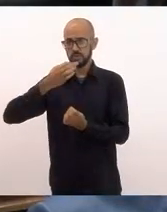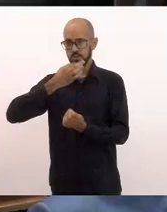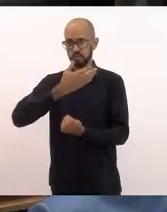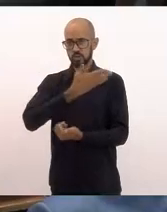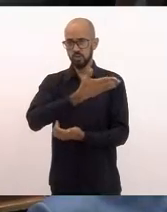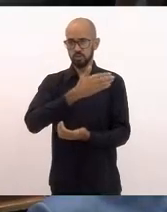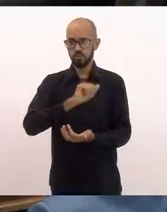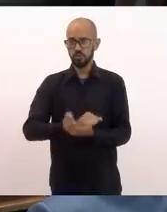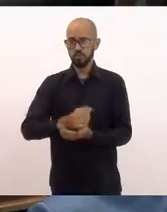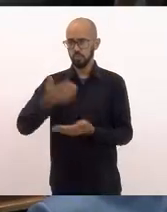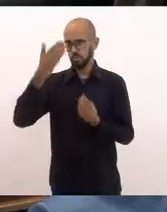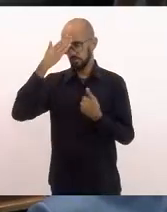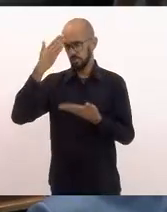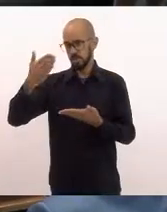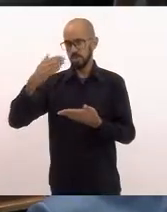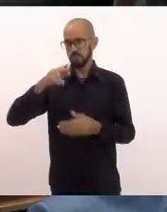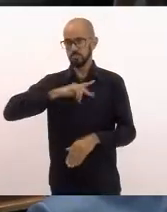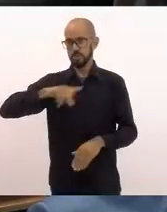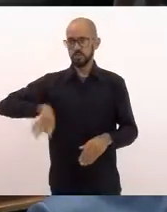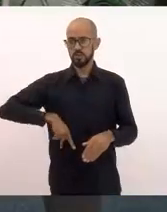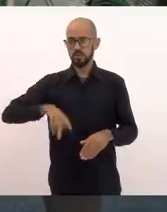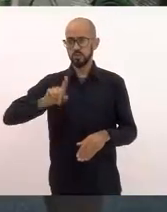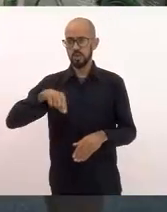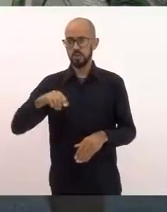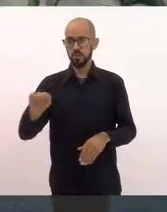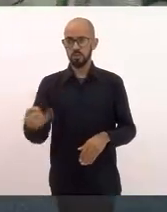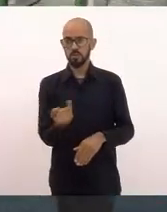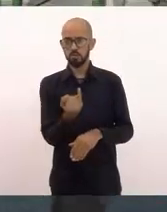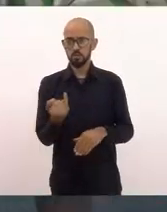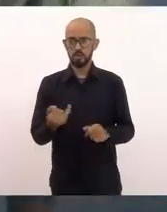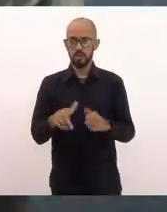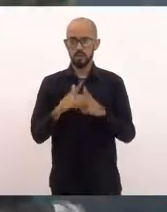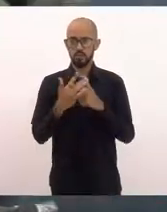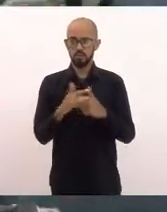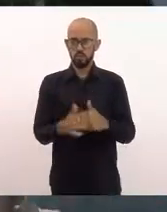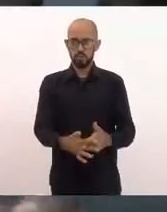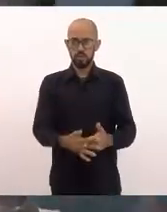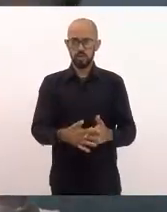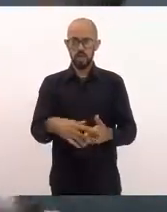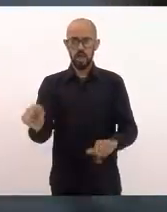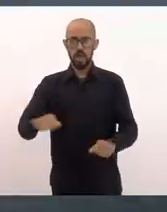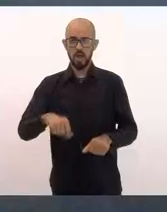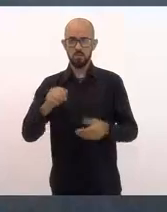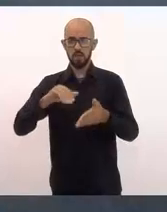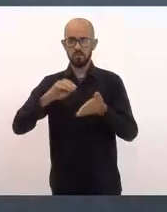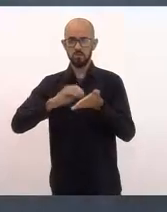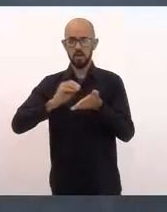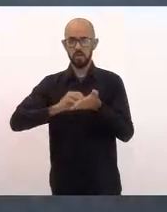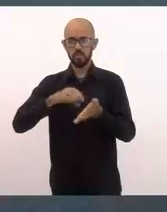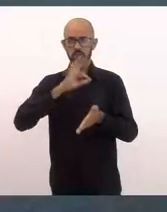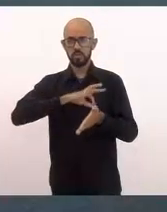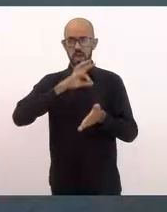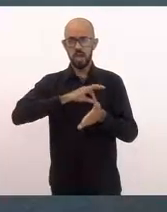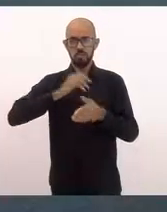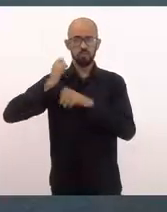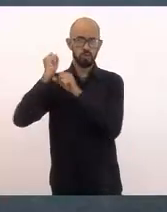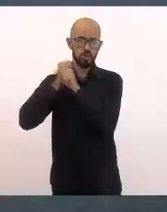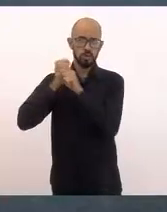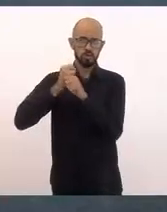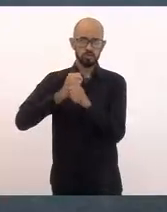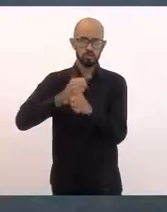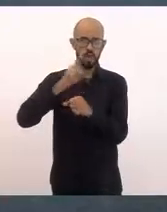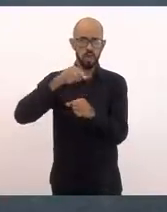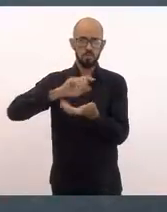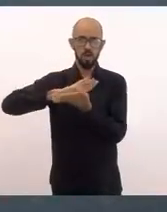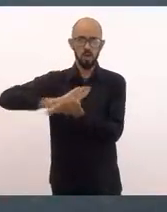Obrigado, presidente. É uma grande chance de repararmos uma defasagem salarial de anos, uma covardia que fazem